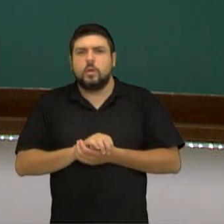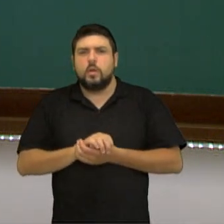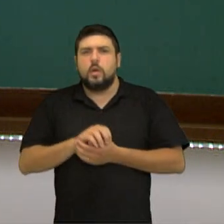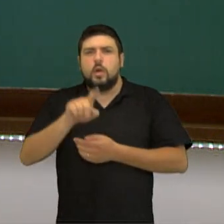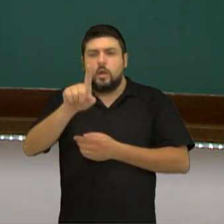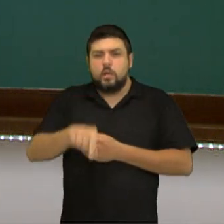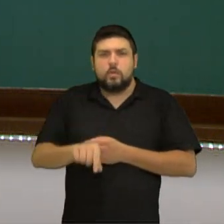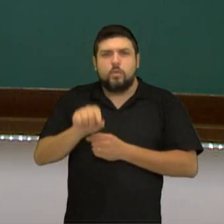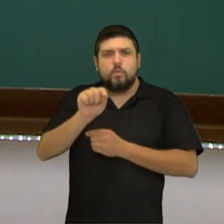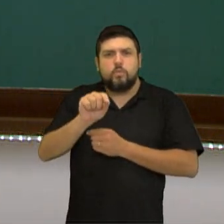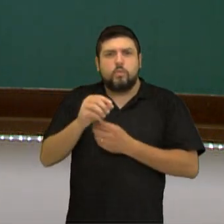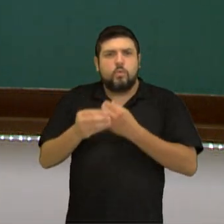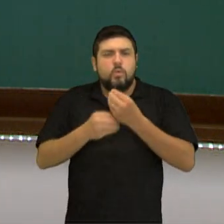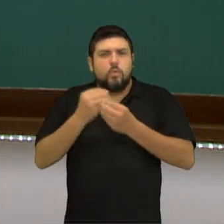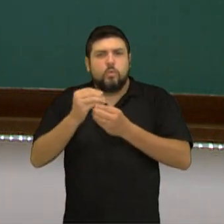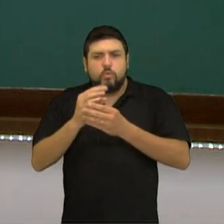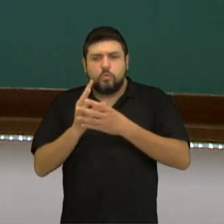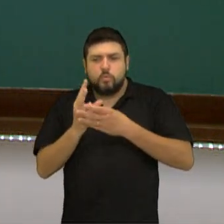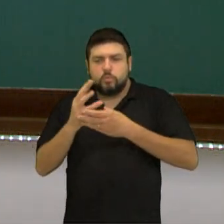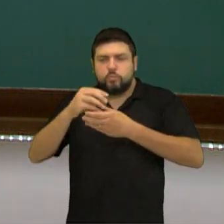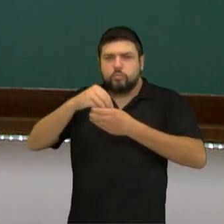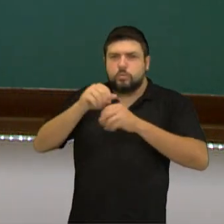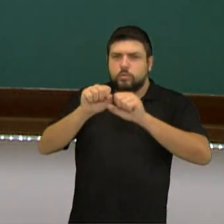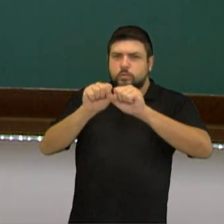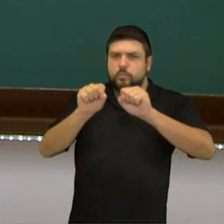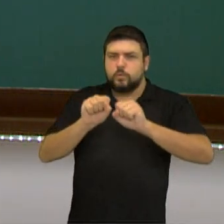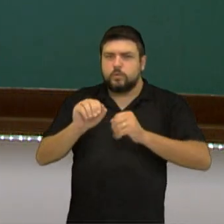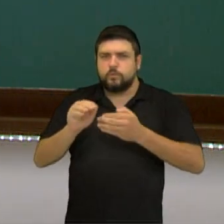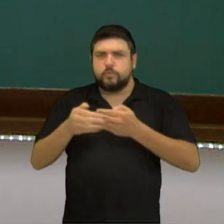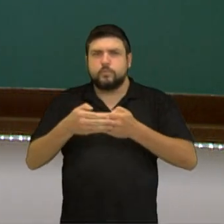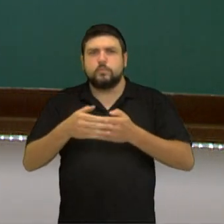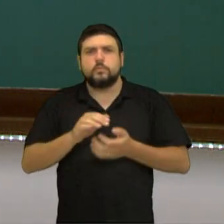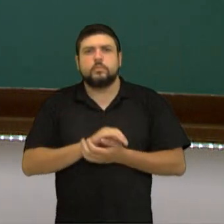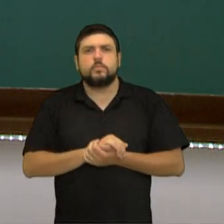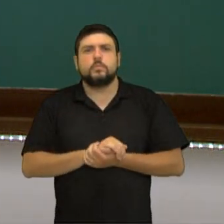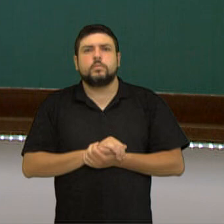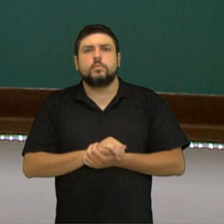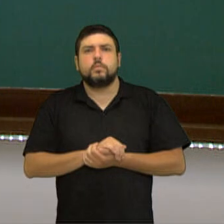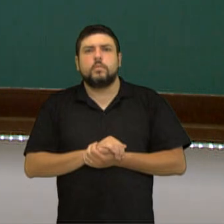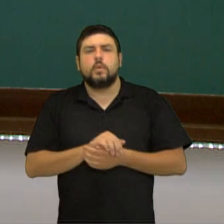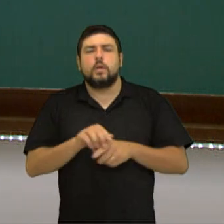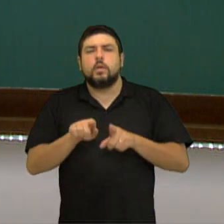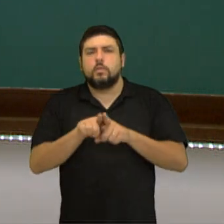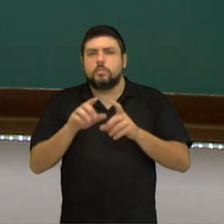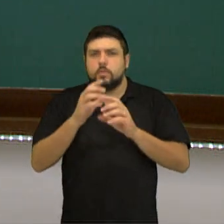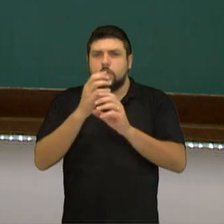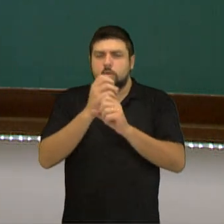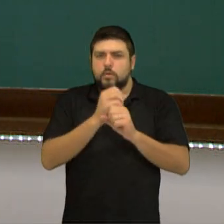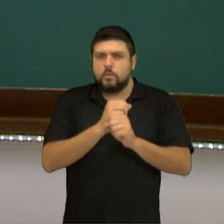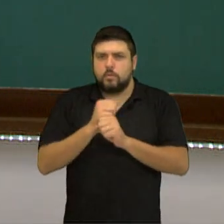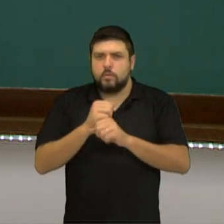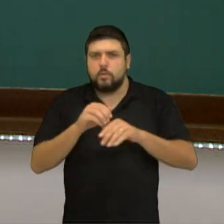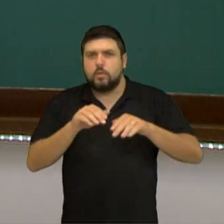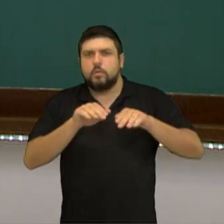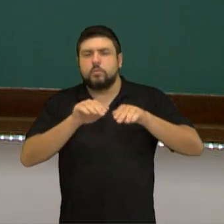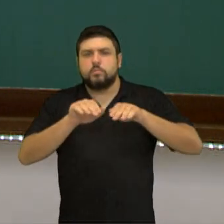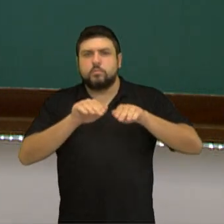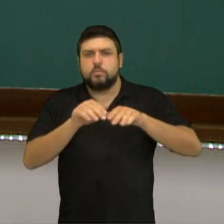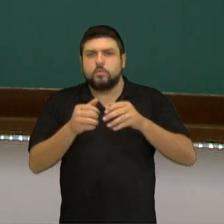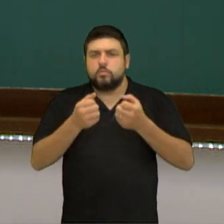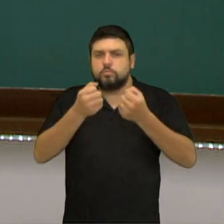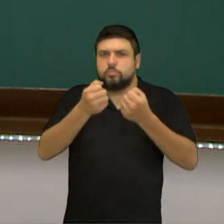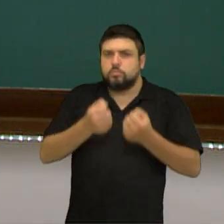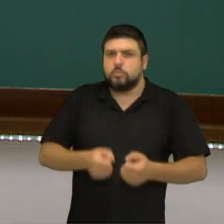conservada em sistemas fechados. Calcular a quantidade de movimento para corpos com massa constante em